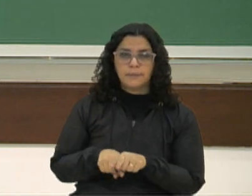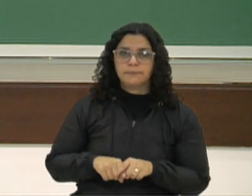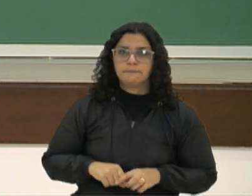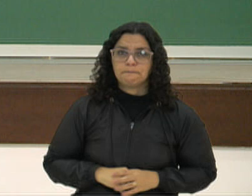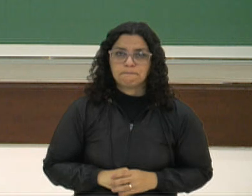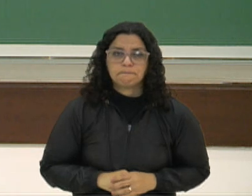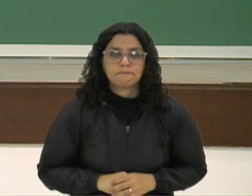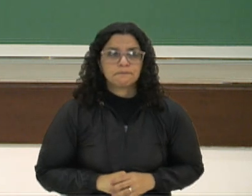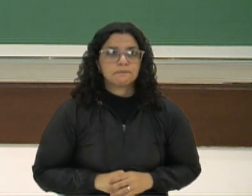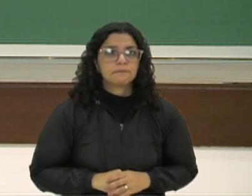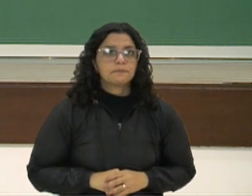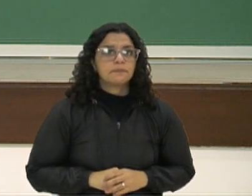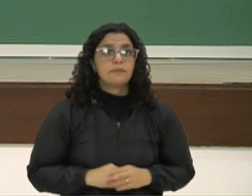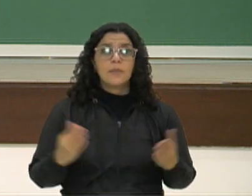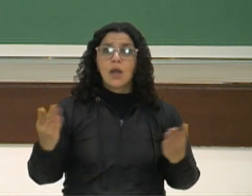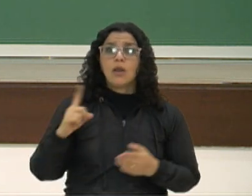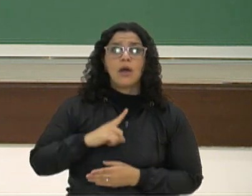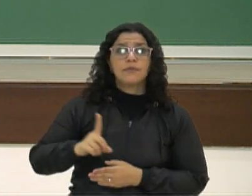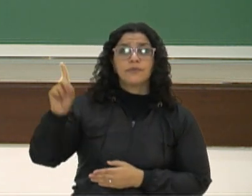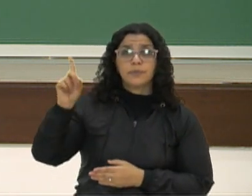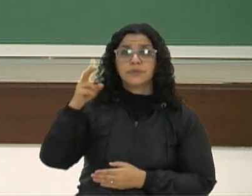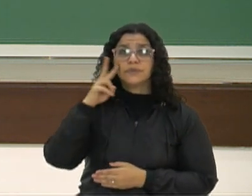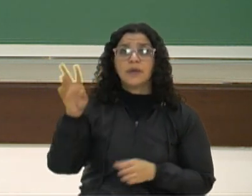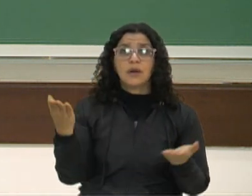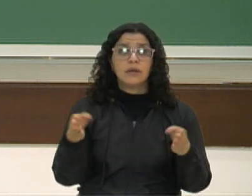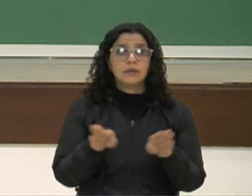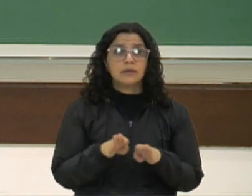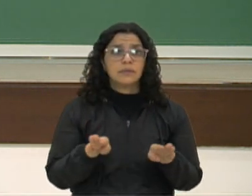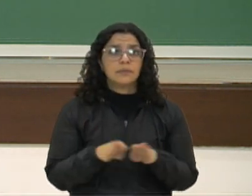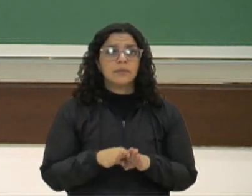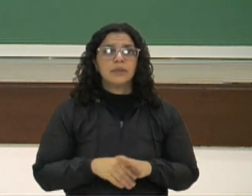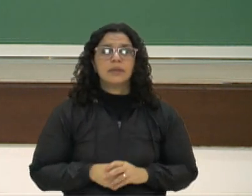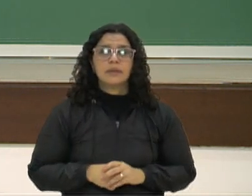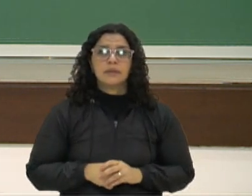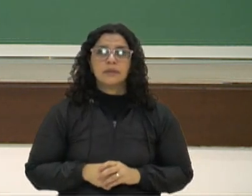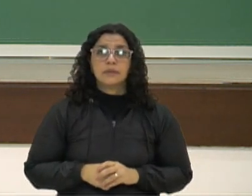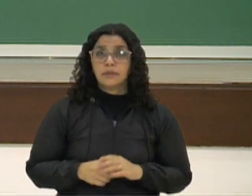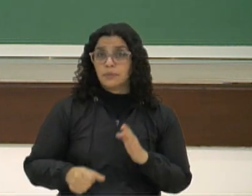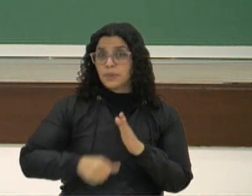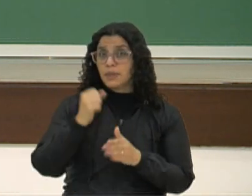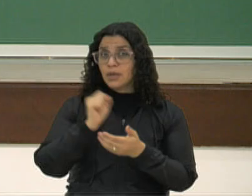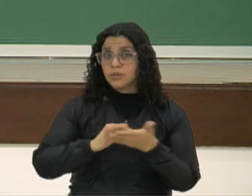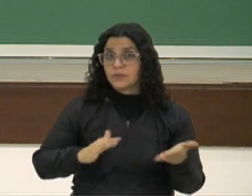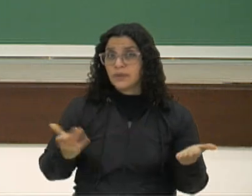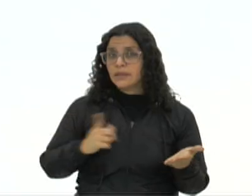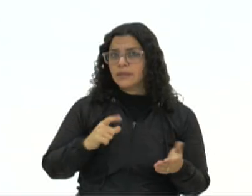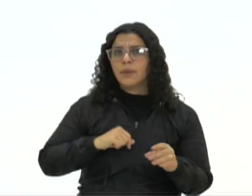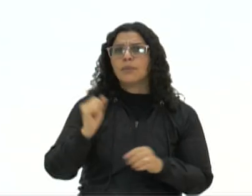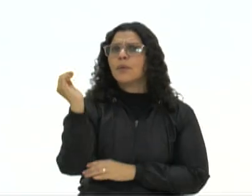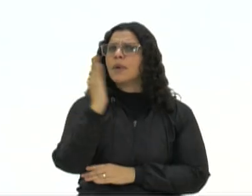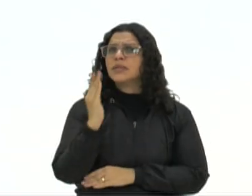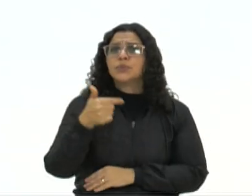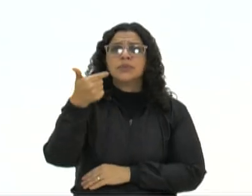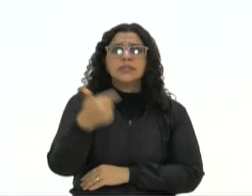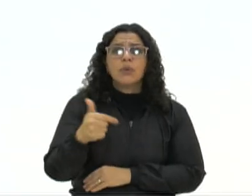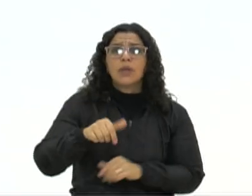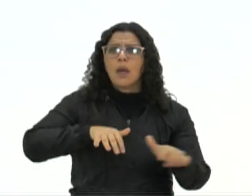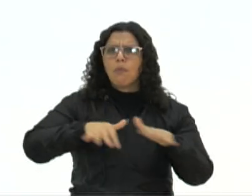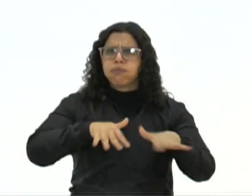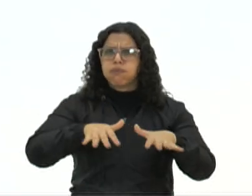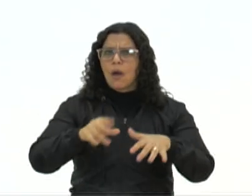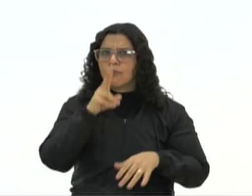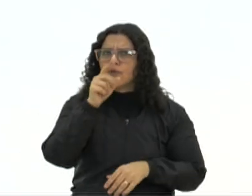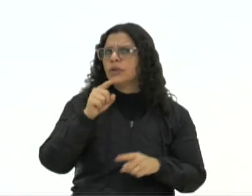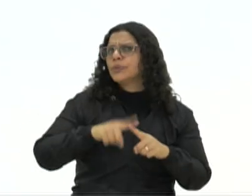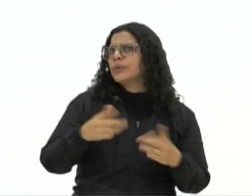desses abalos. Então vamos, opa, um spoiler aí de novo. Vamos lá, o primeiro exercício agora. Por que no Brasil não temos terremotos de grande magnitude?